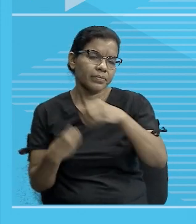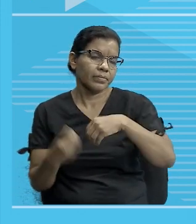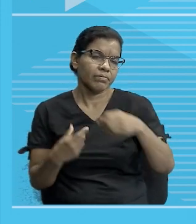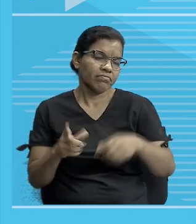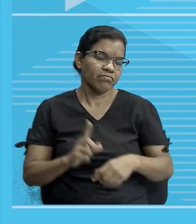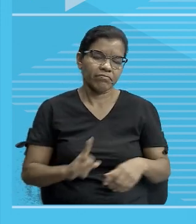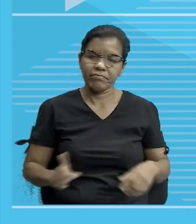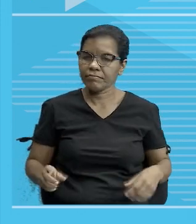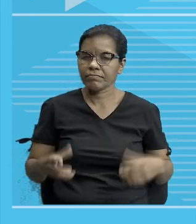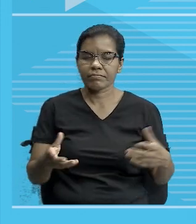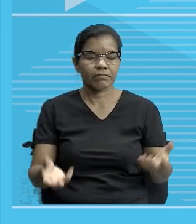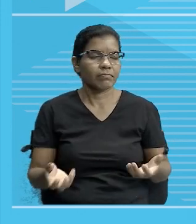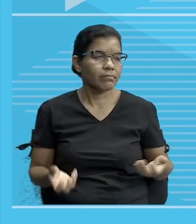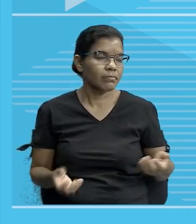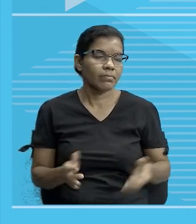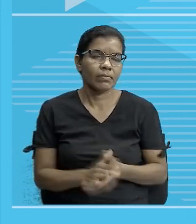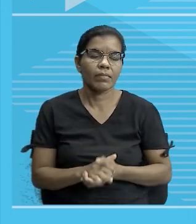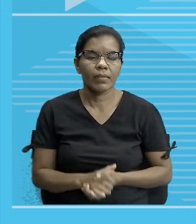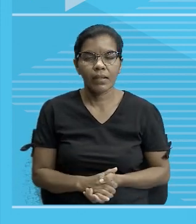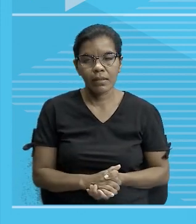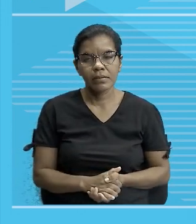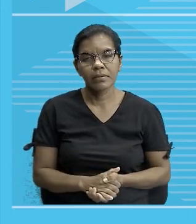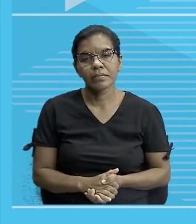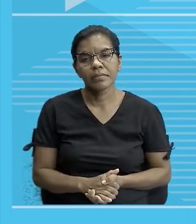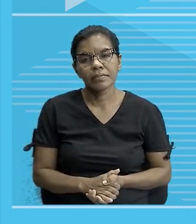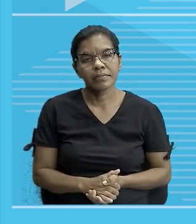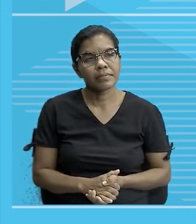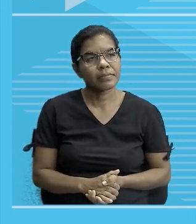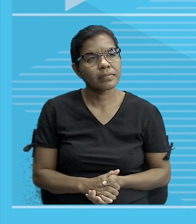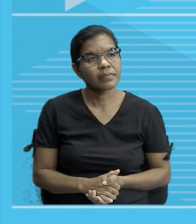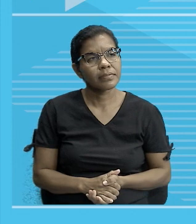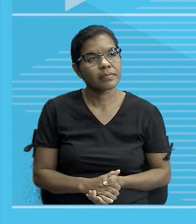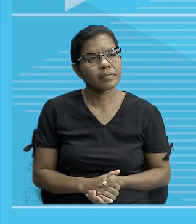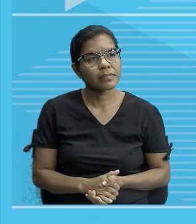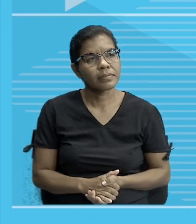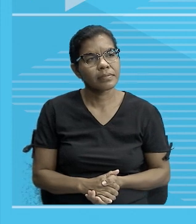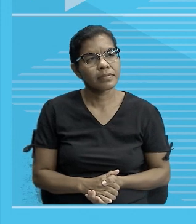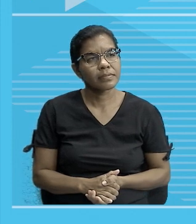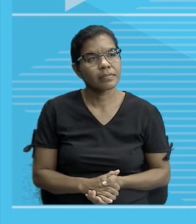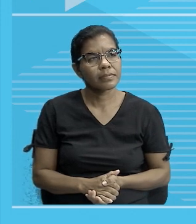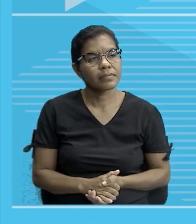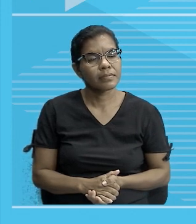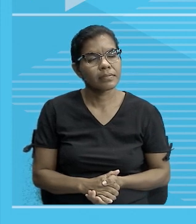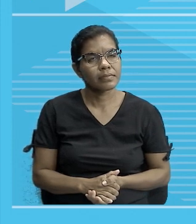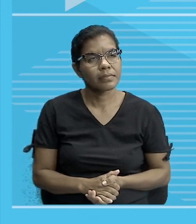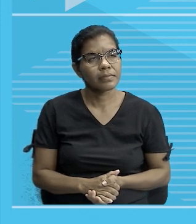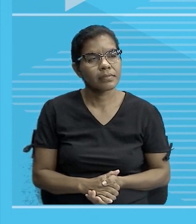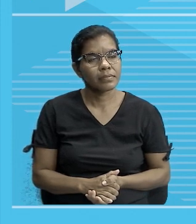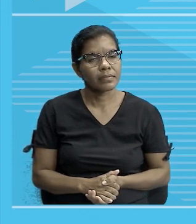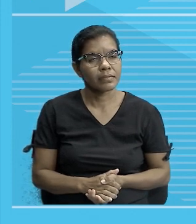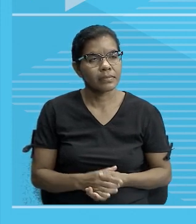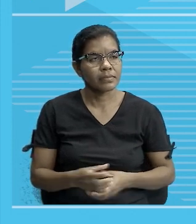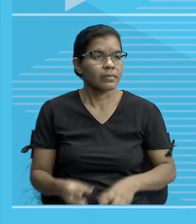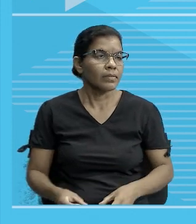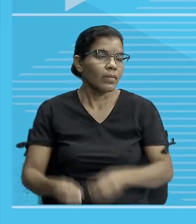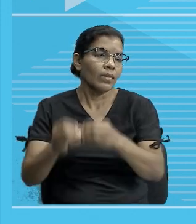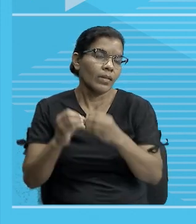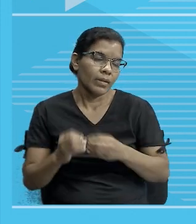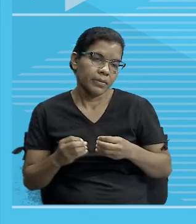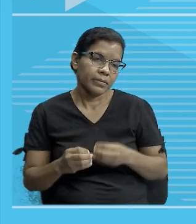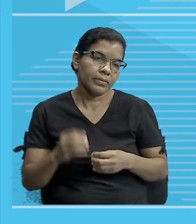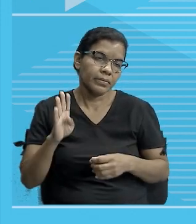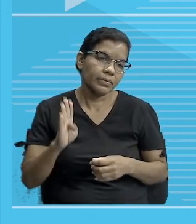radicalizar. Nem querem radicalizar, viu? Eita, pai. A tomada da